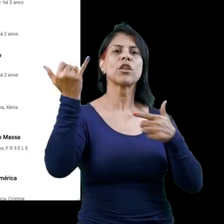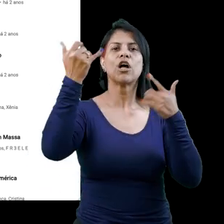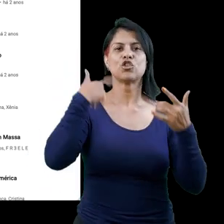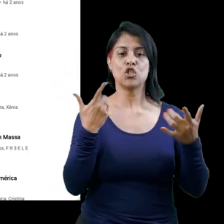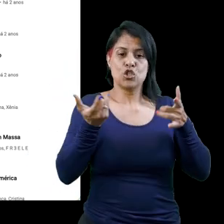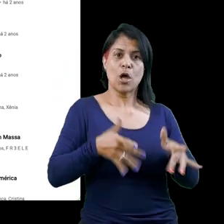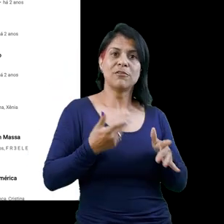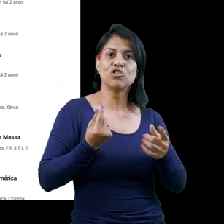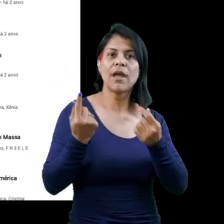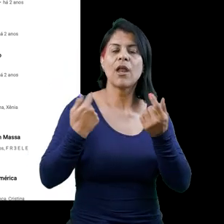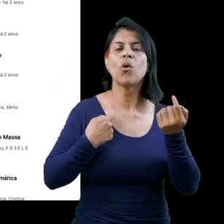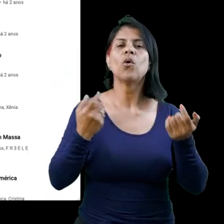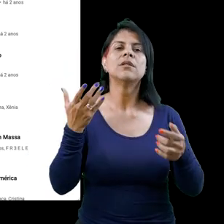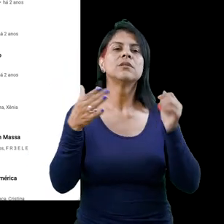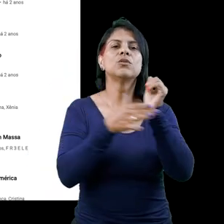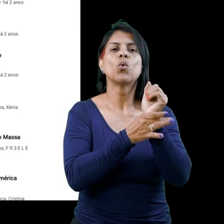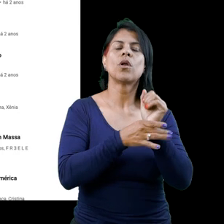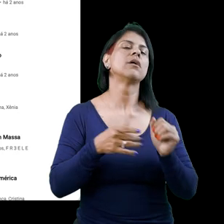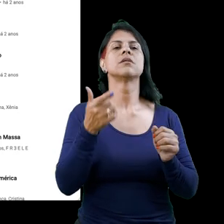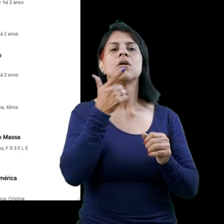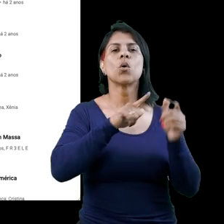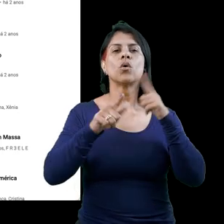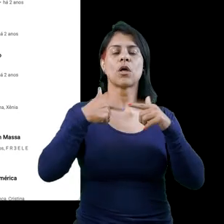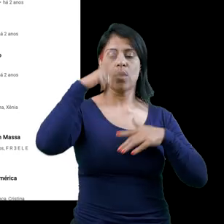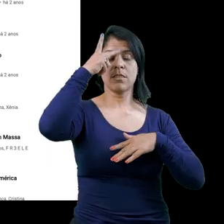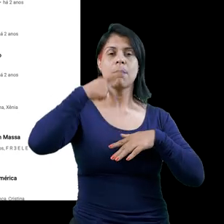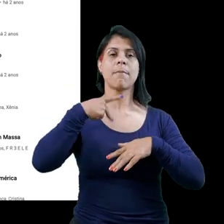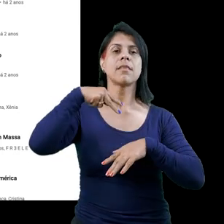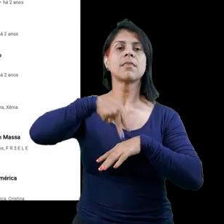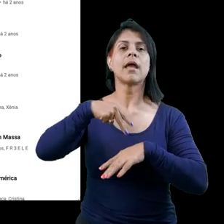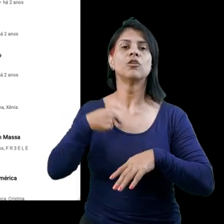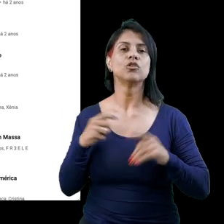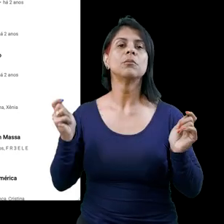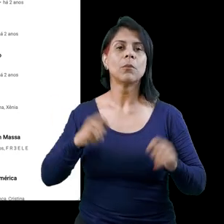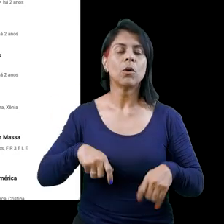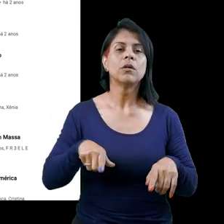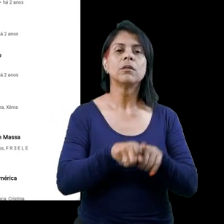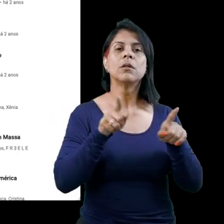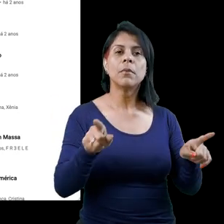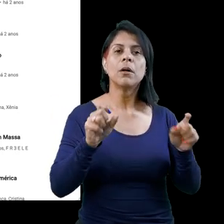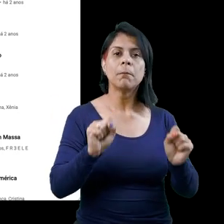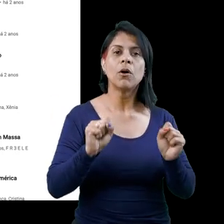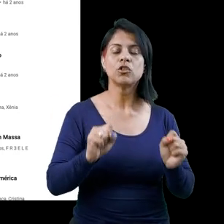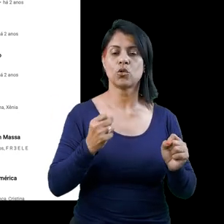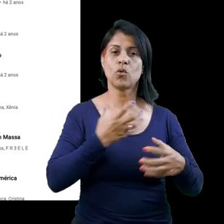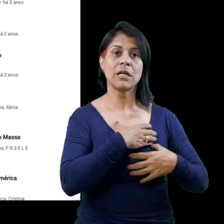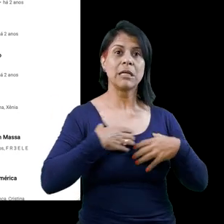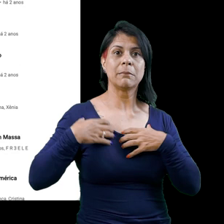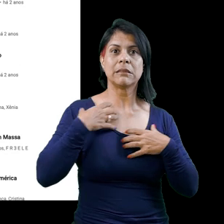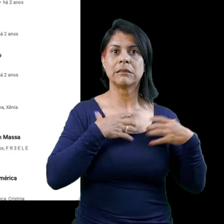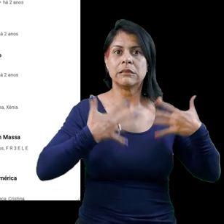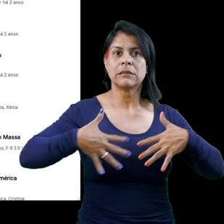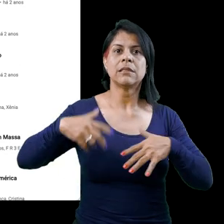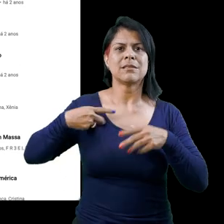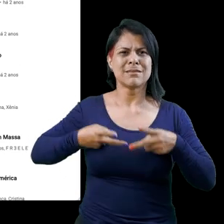dinheiro e falte segurança em qualquer mercado. Sigo indo independente de fobia, inconsequente, moralismo, assassino, white, o clima tá tenso.